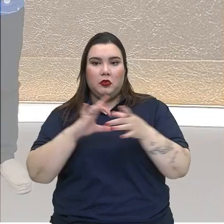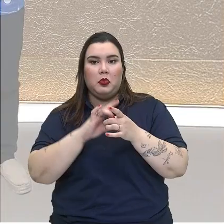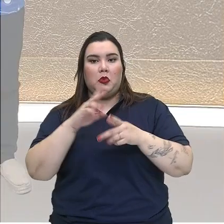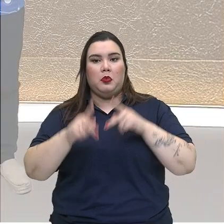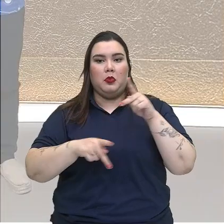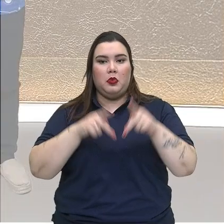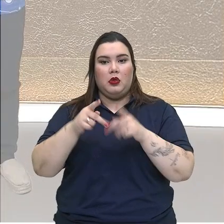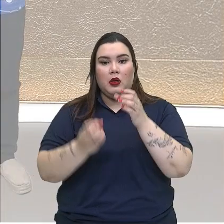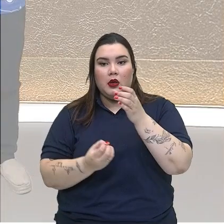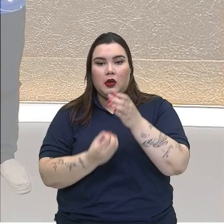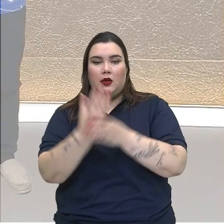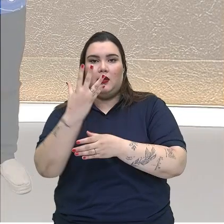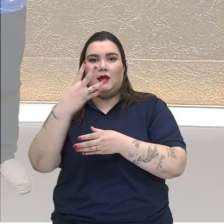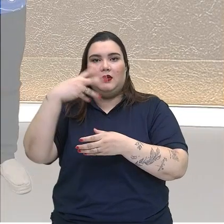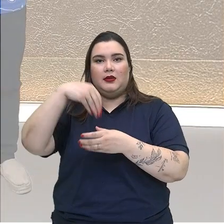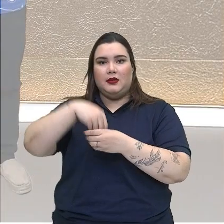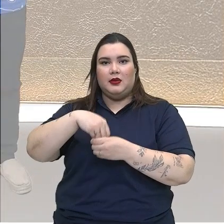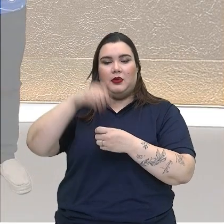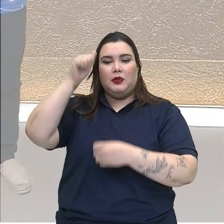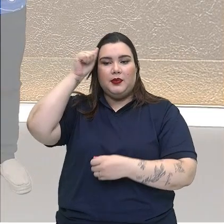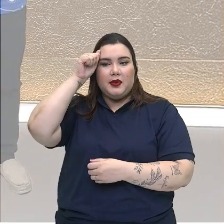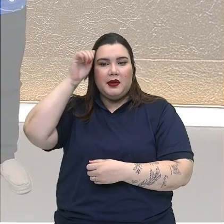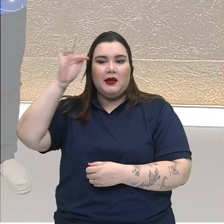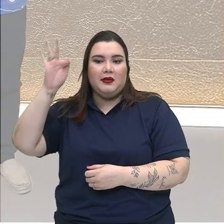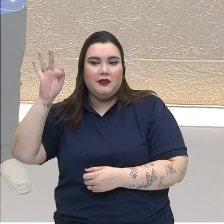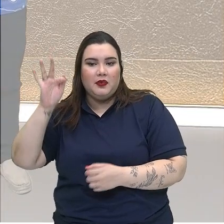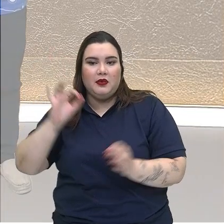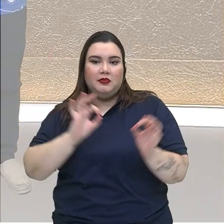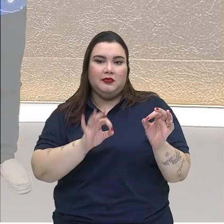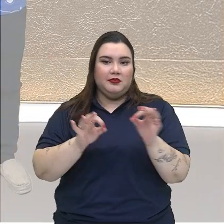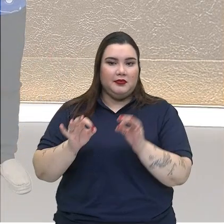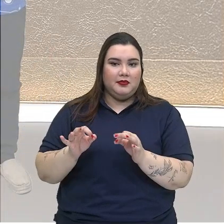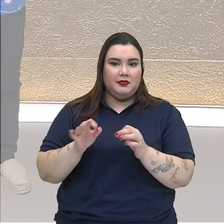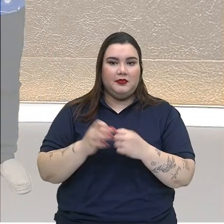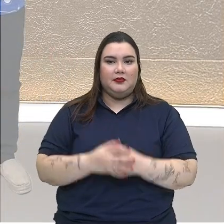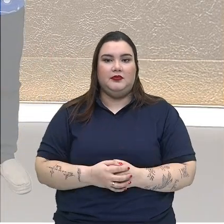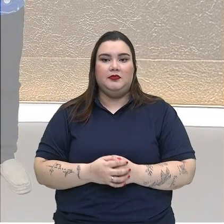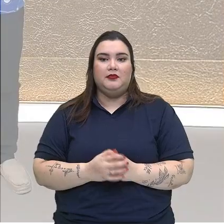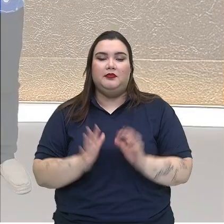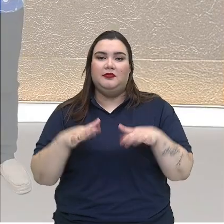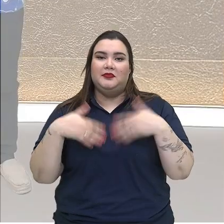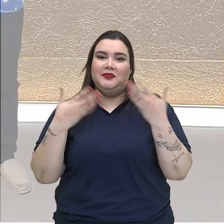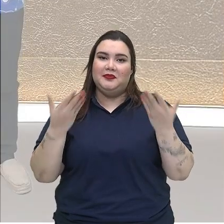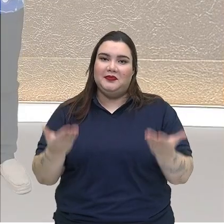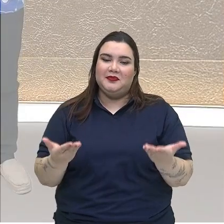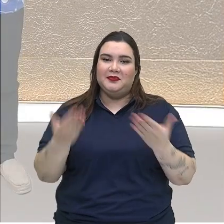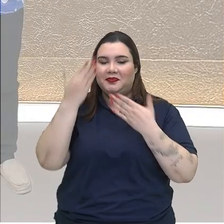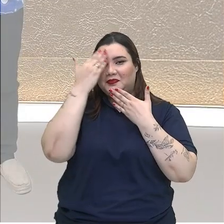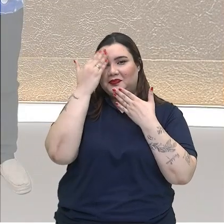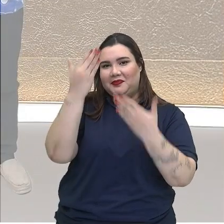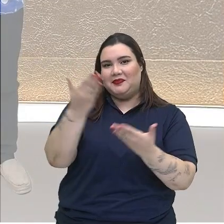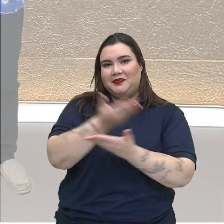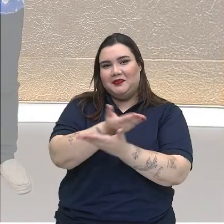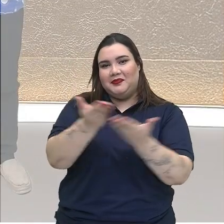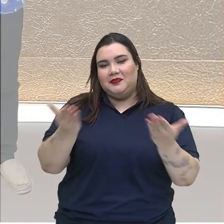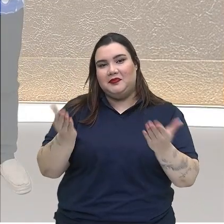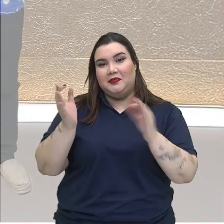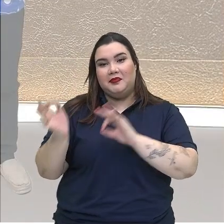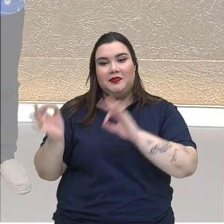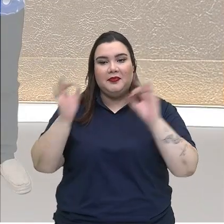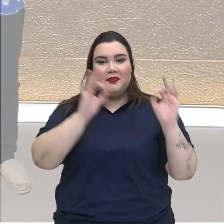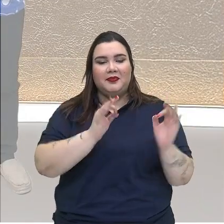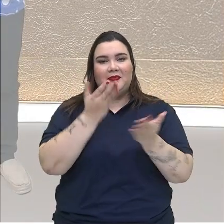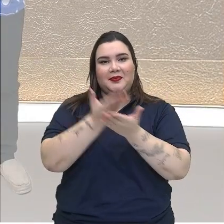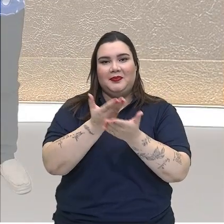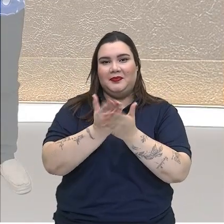que se desenvolveu dentro da África. Certinho? Então, queridos, eu agradeço a todos vocês pela atenção e essa